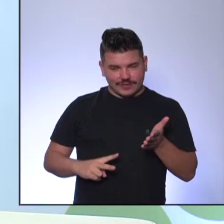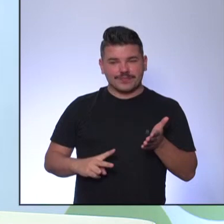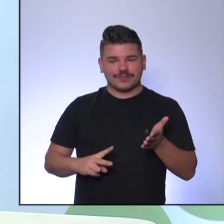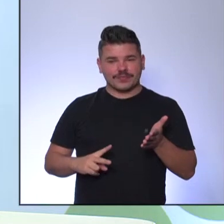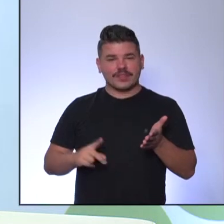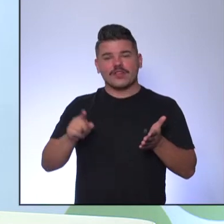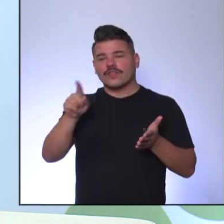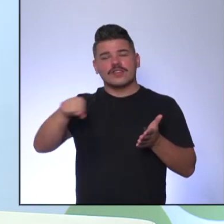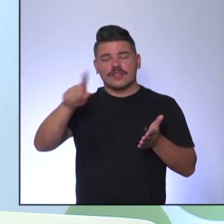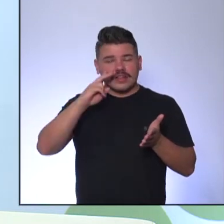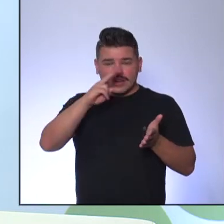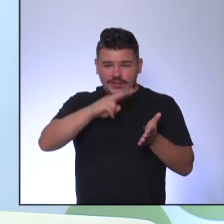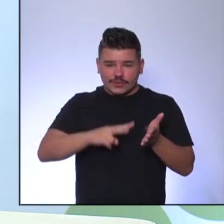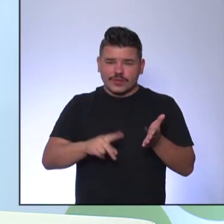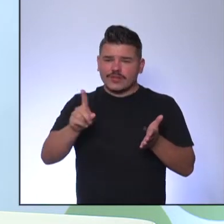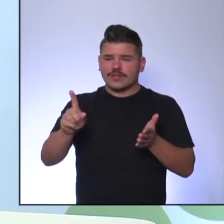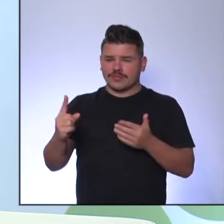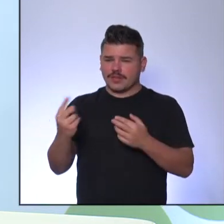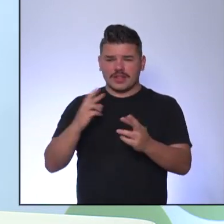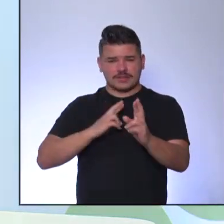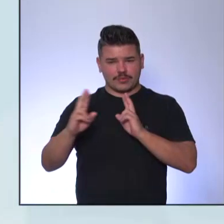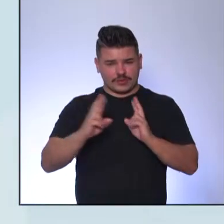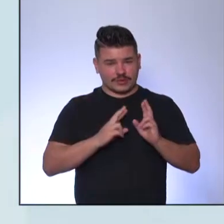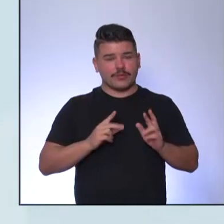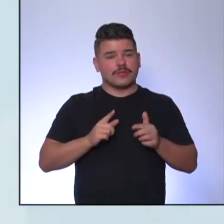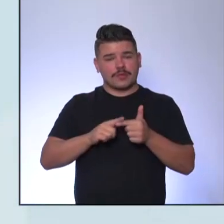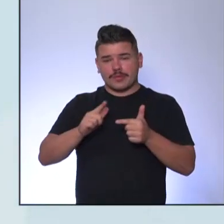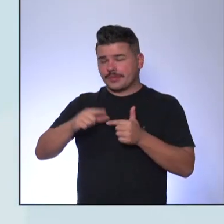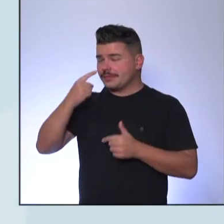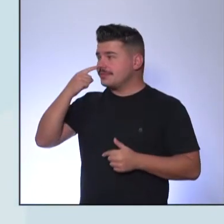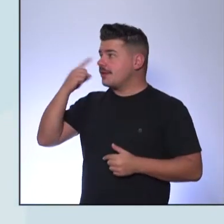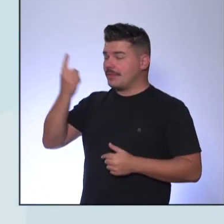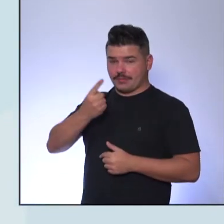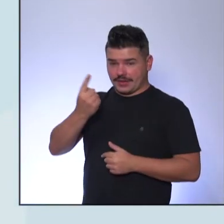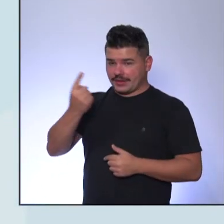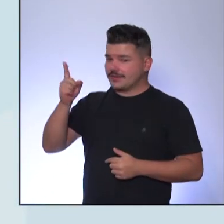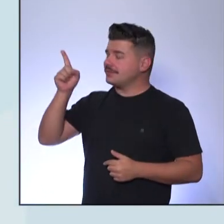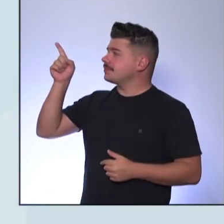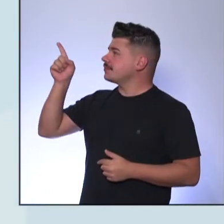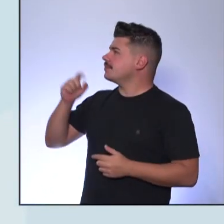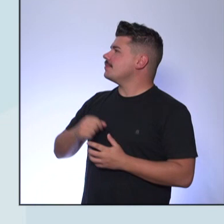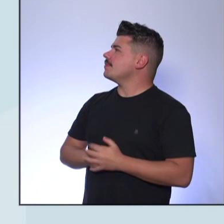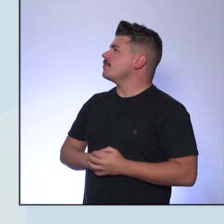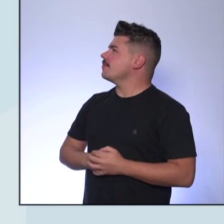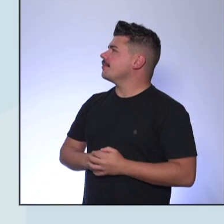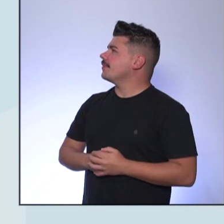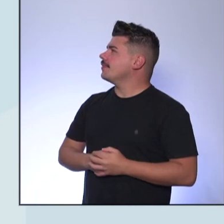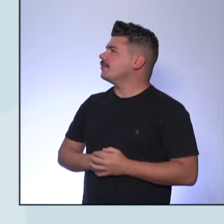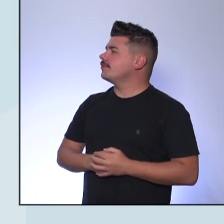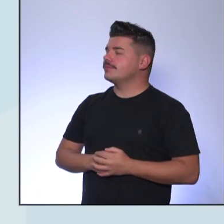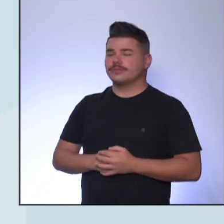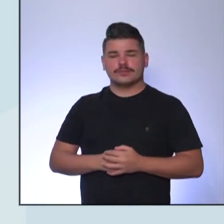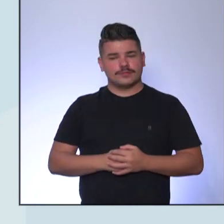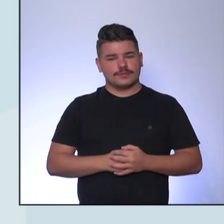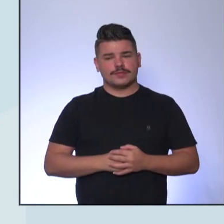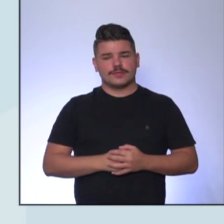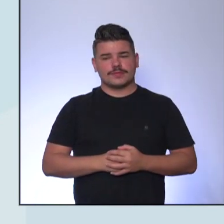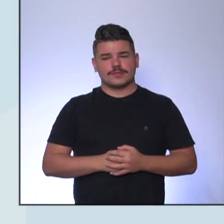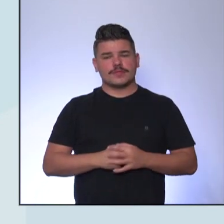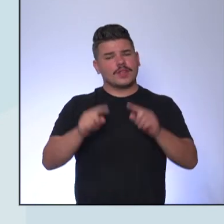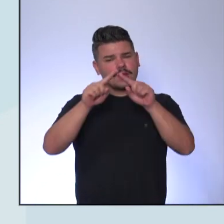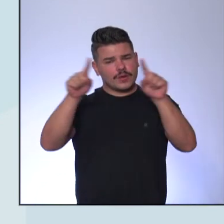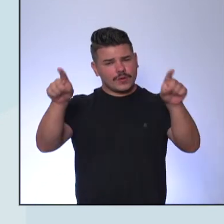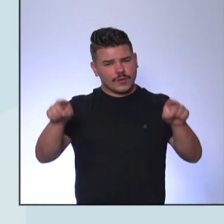respostas. Então, qual é a problematização? A primeira é: como o estudo dos mapas dos ciclos